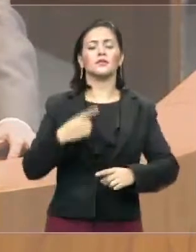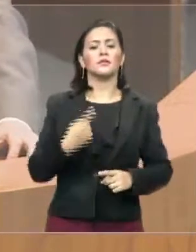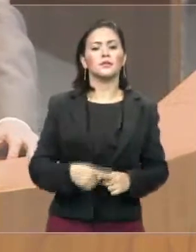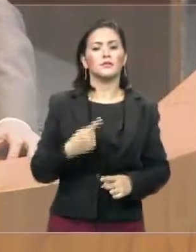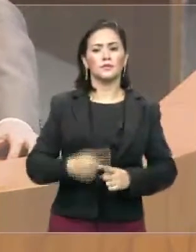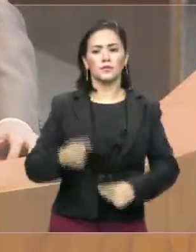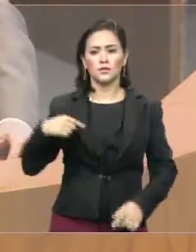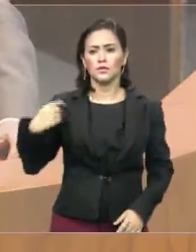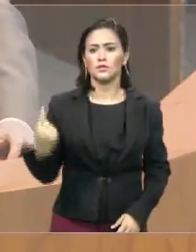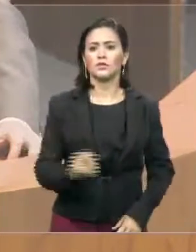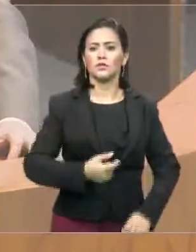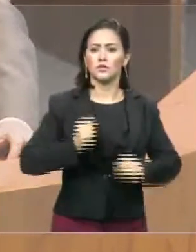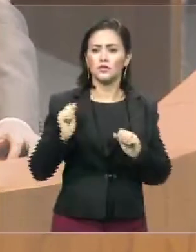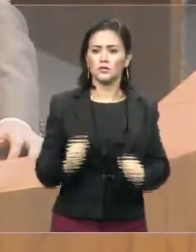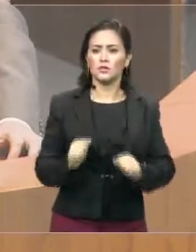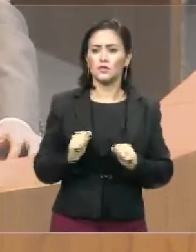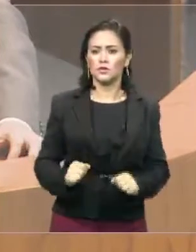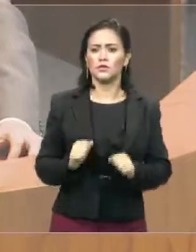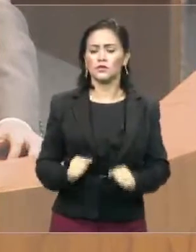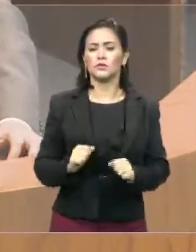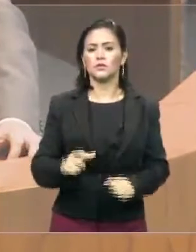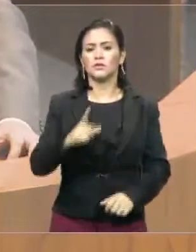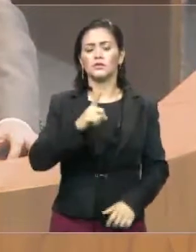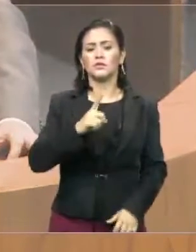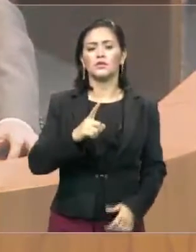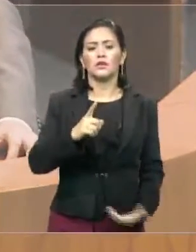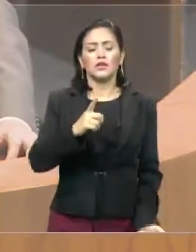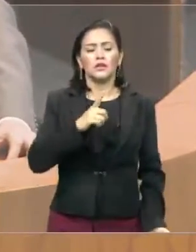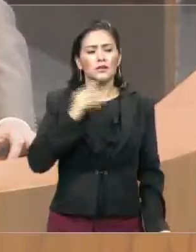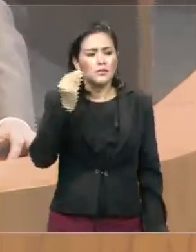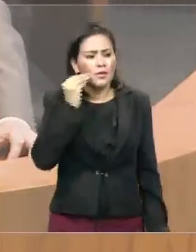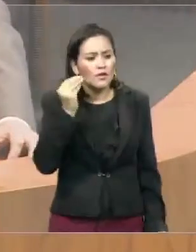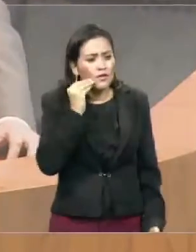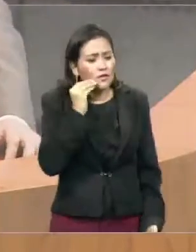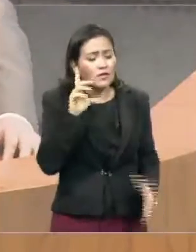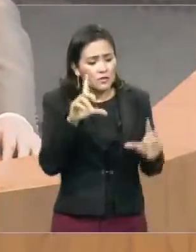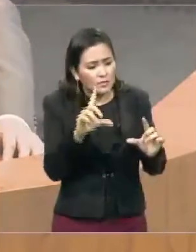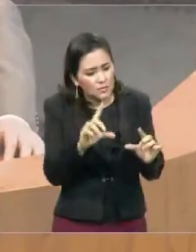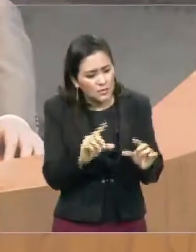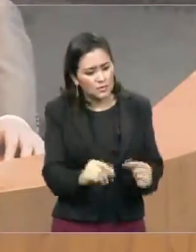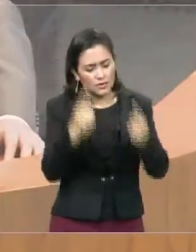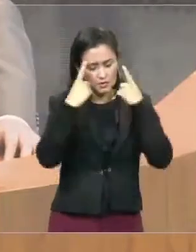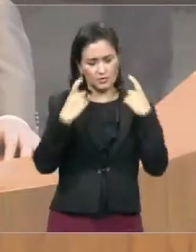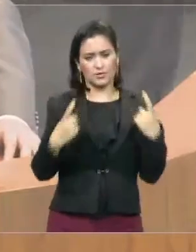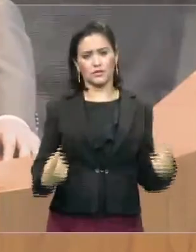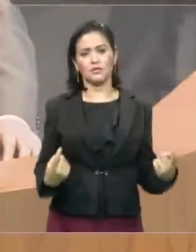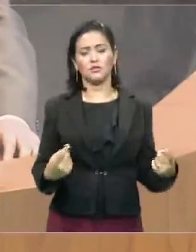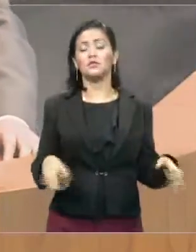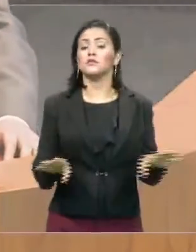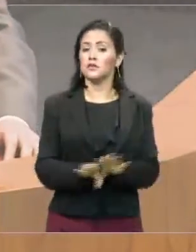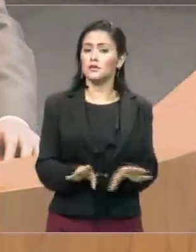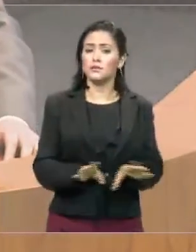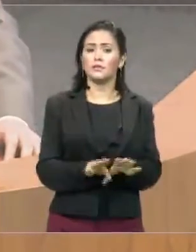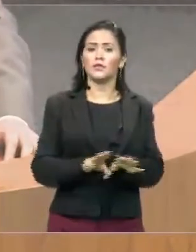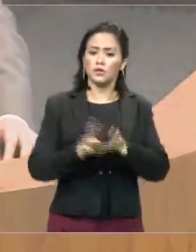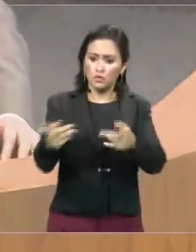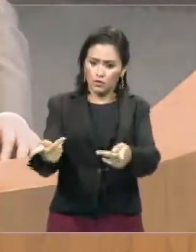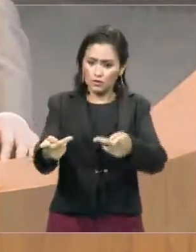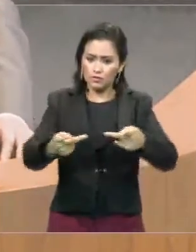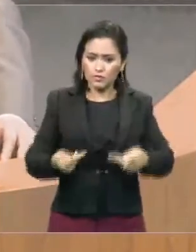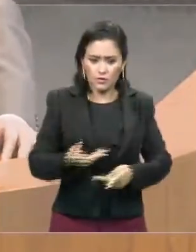ter respostas a esse enfrentamento. Quero também conclamar este parlamento, conclamar o